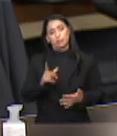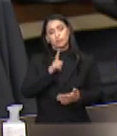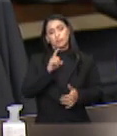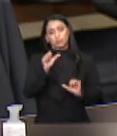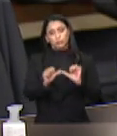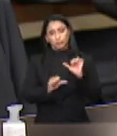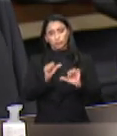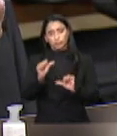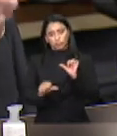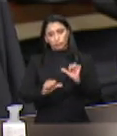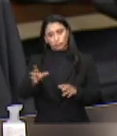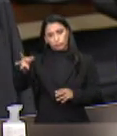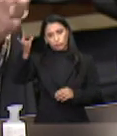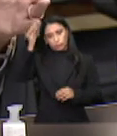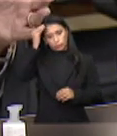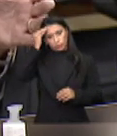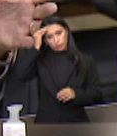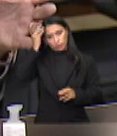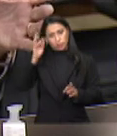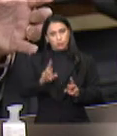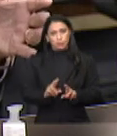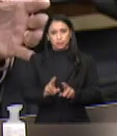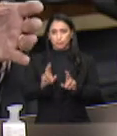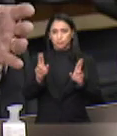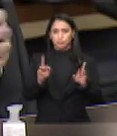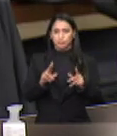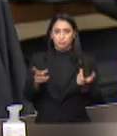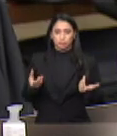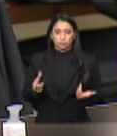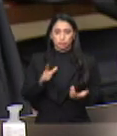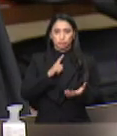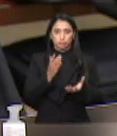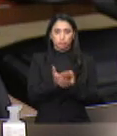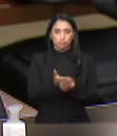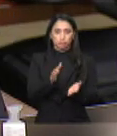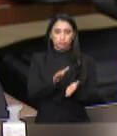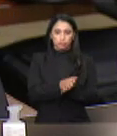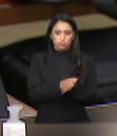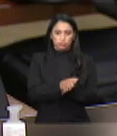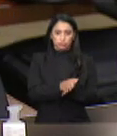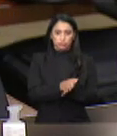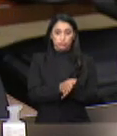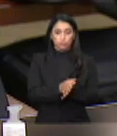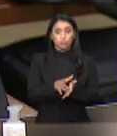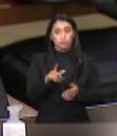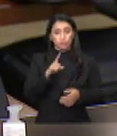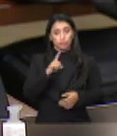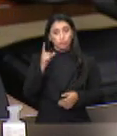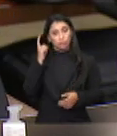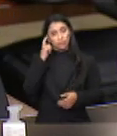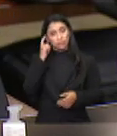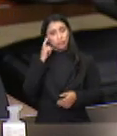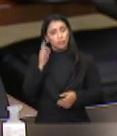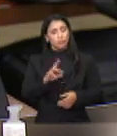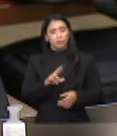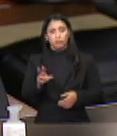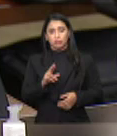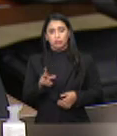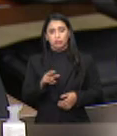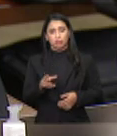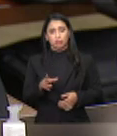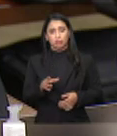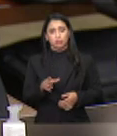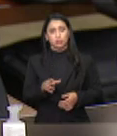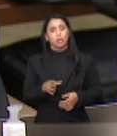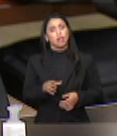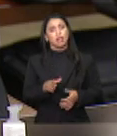essa mudança de entendimento ou a diferenciação em relação ao precedente que existe. Aqui acho que nós não estamos superando um precedente,